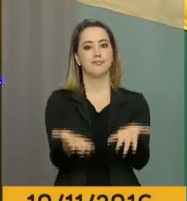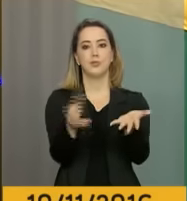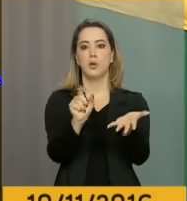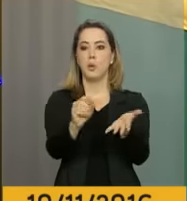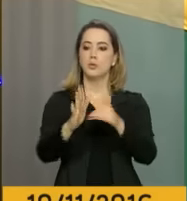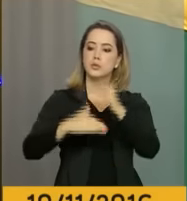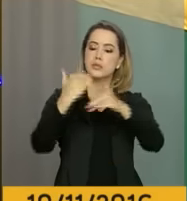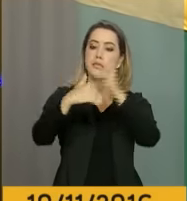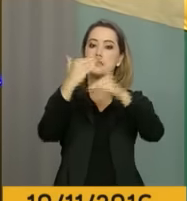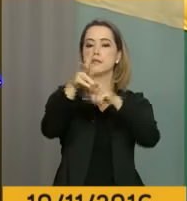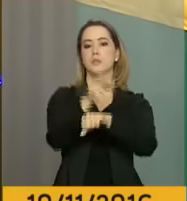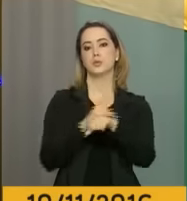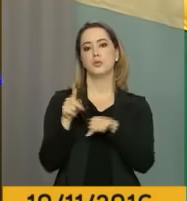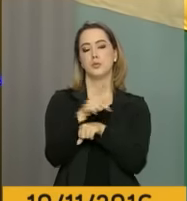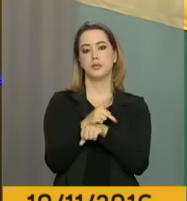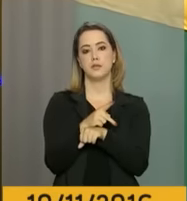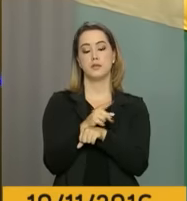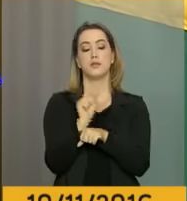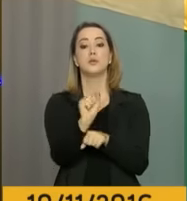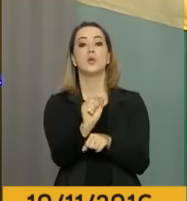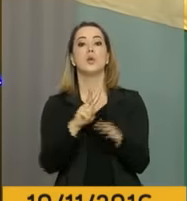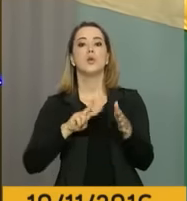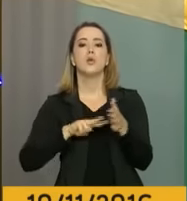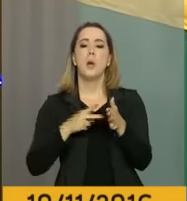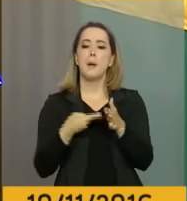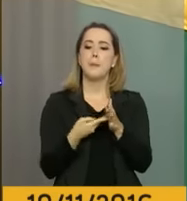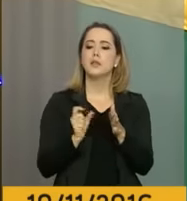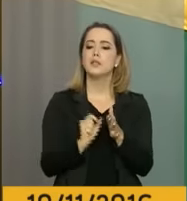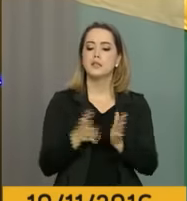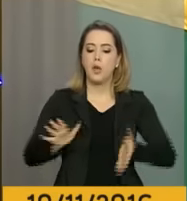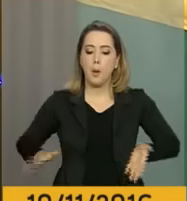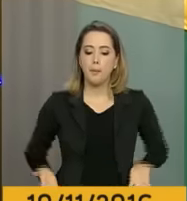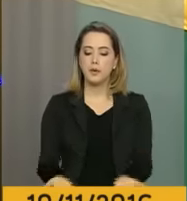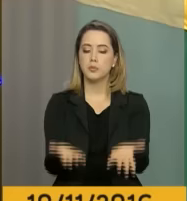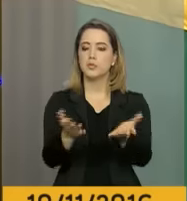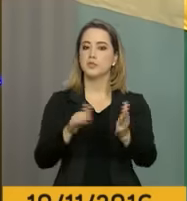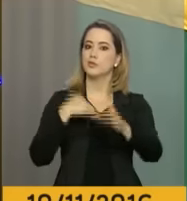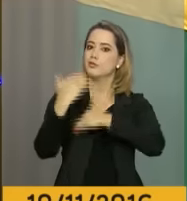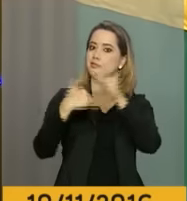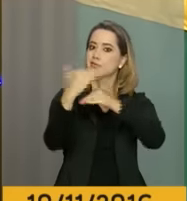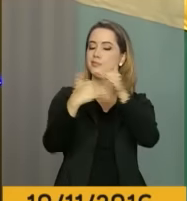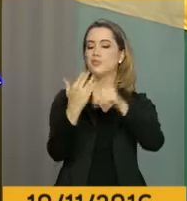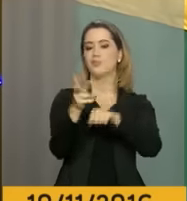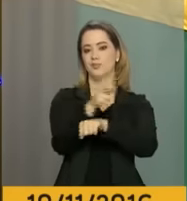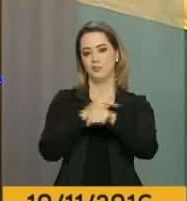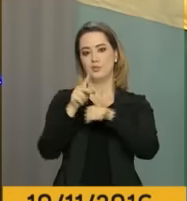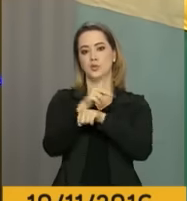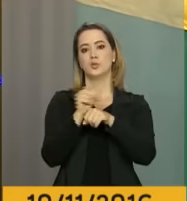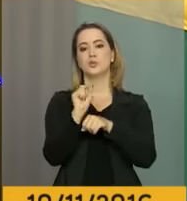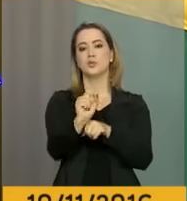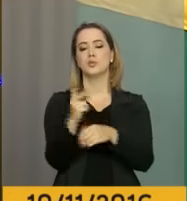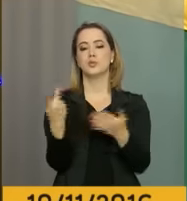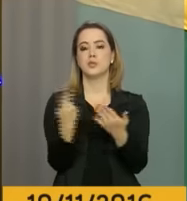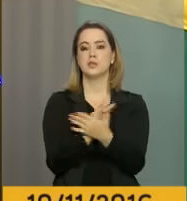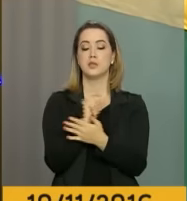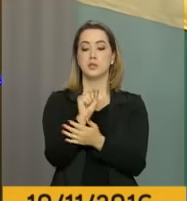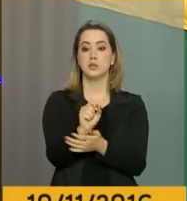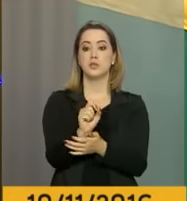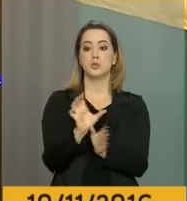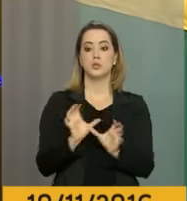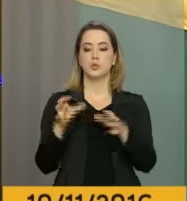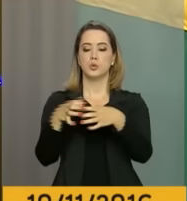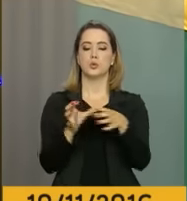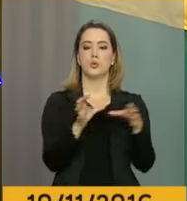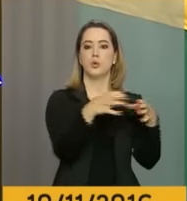o crescimento do país. Promover o crescimento do país, você faz por meio desses